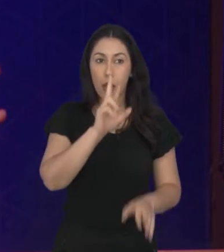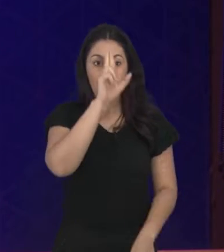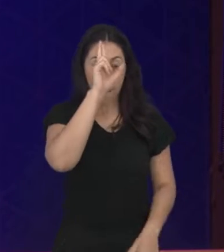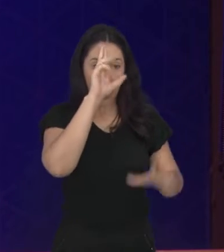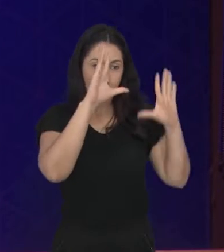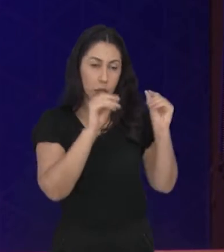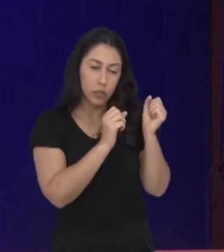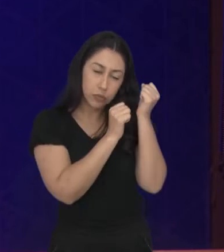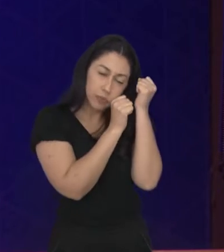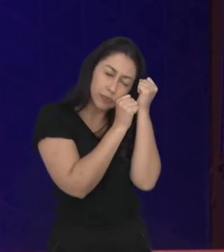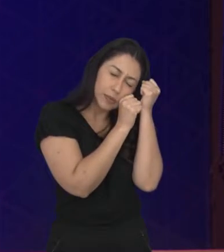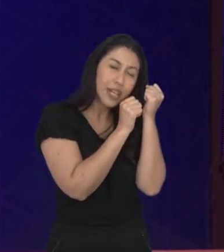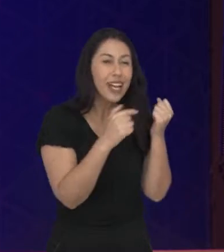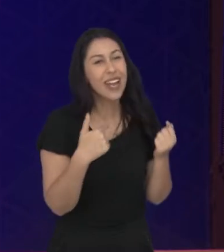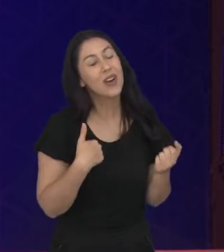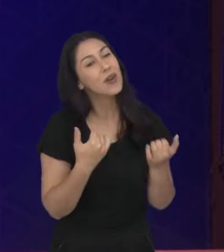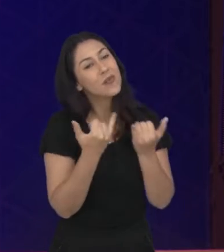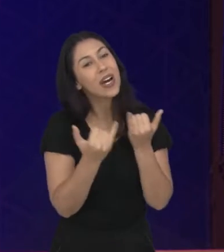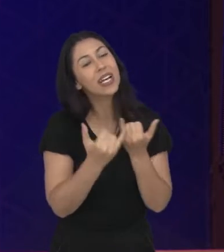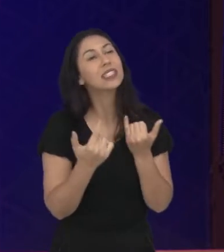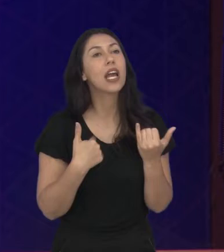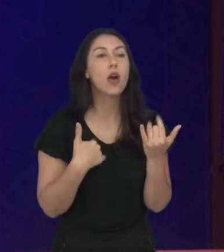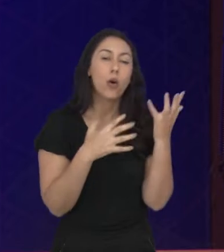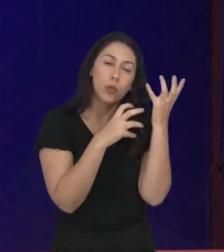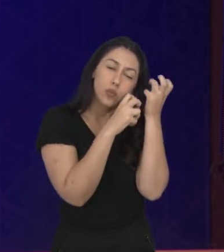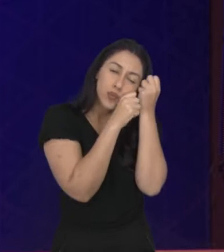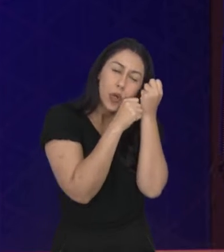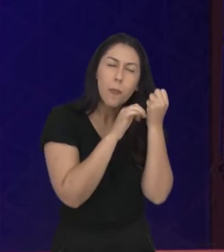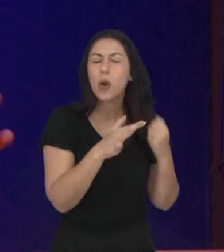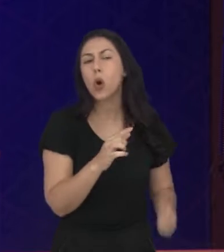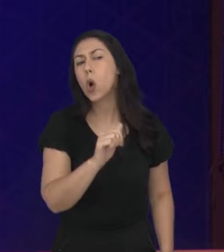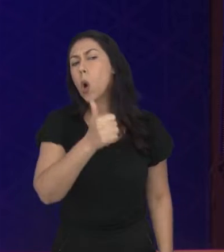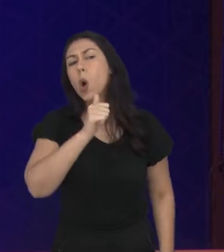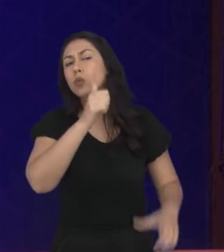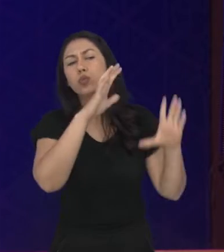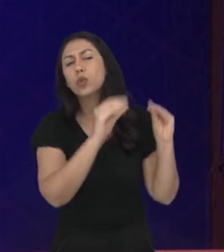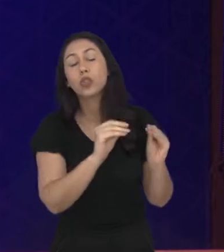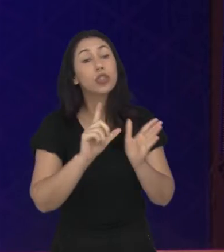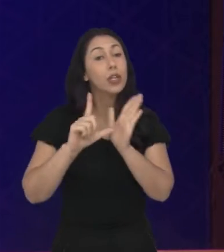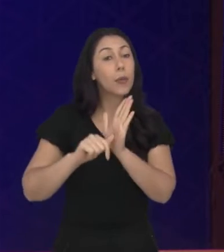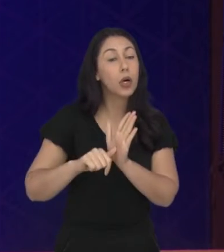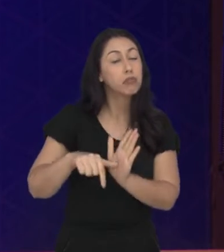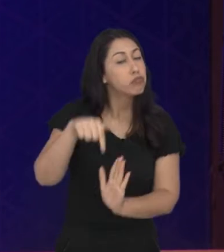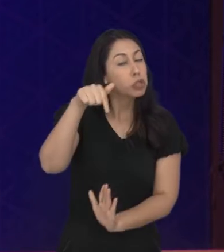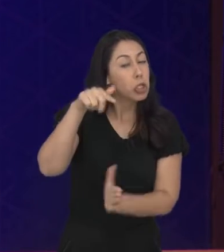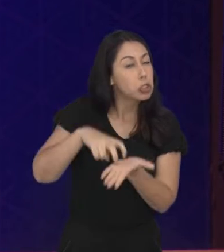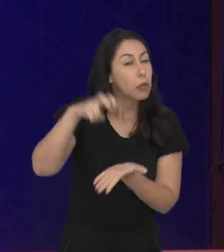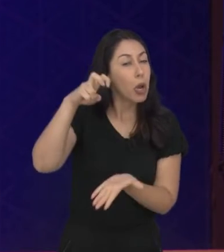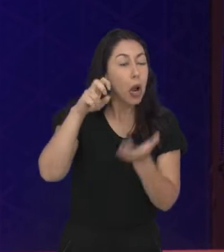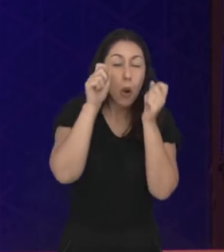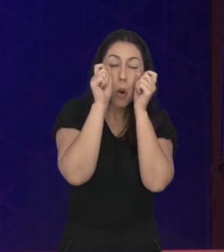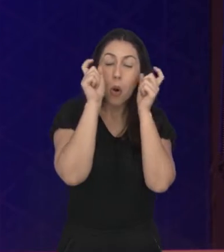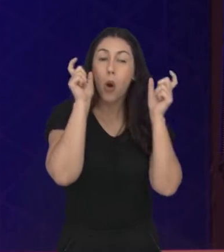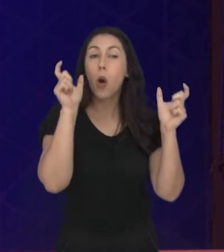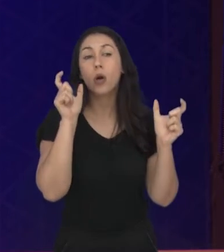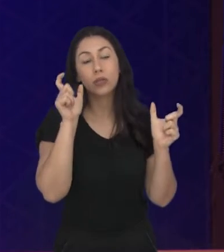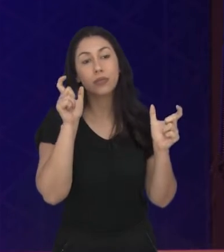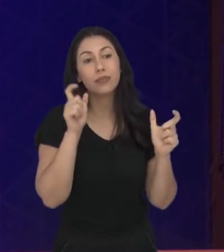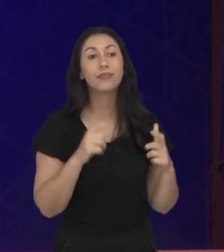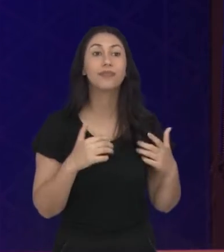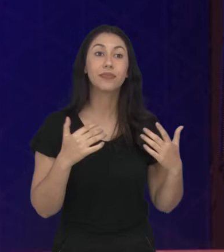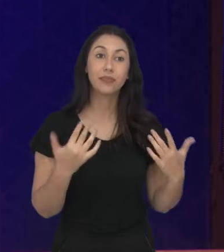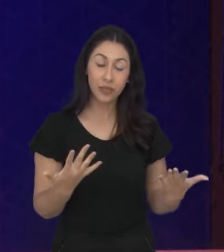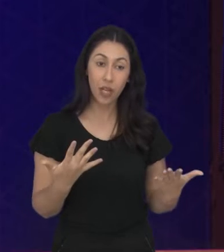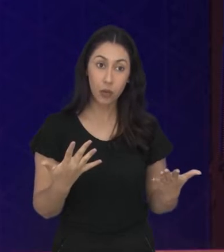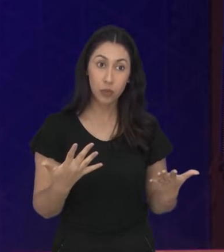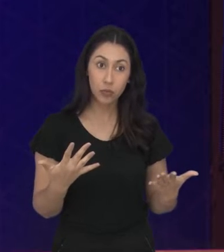que eu tenho. Eu vou dormir assim umas 11, acordo, né, umas 6, 7, então é mais ou menos isso. E a galera, então,